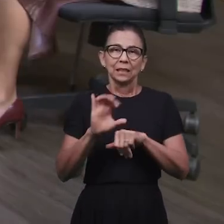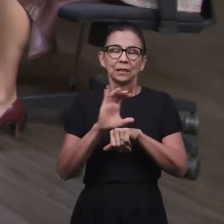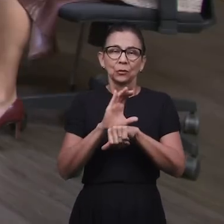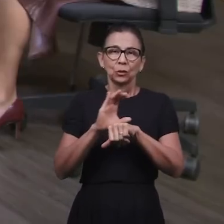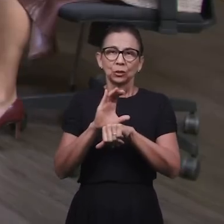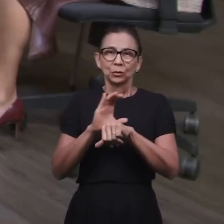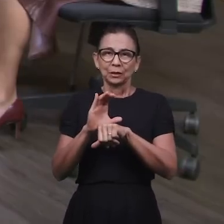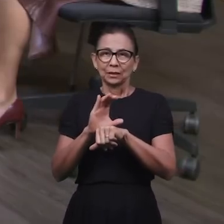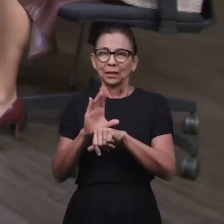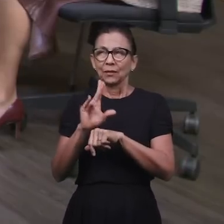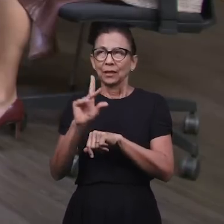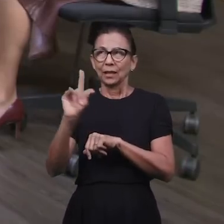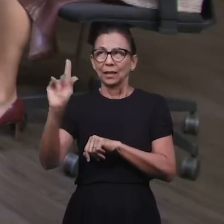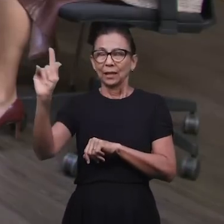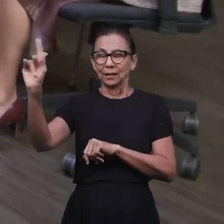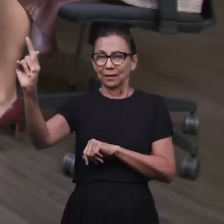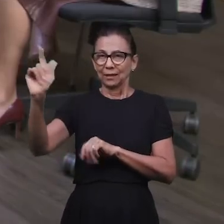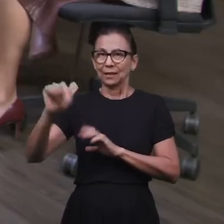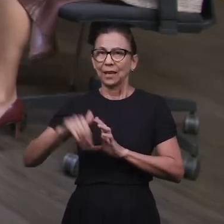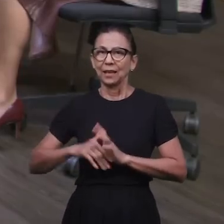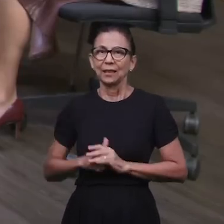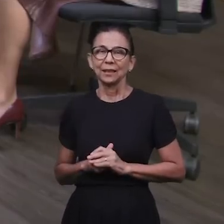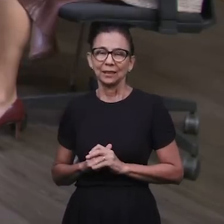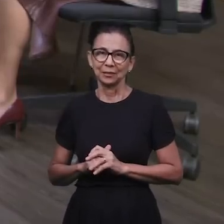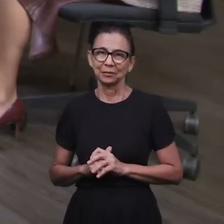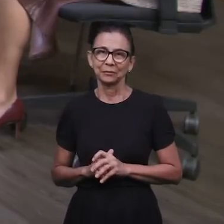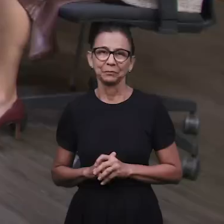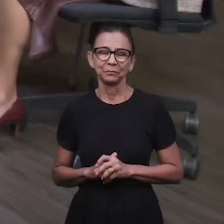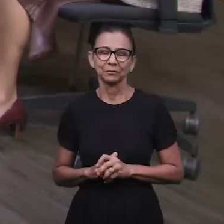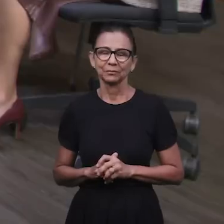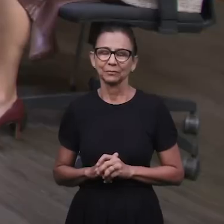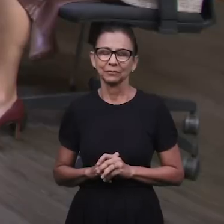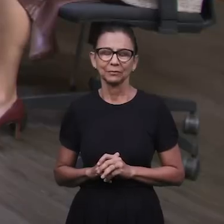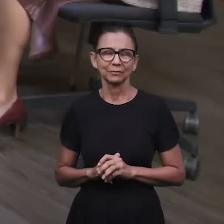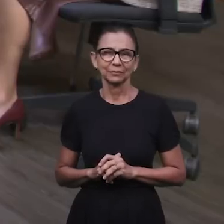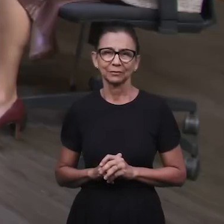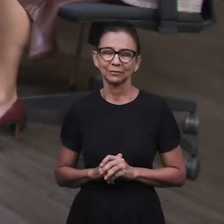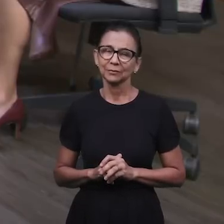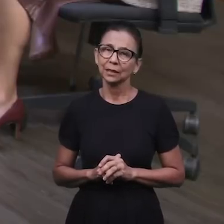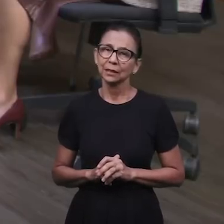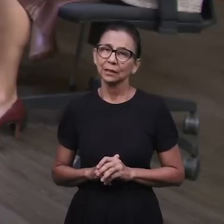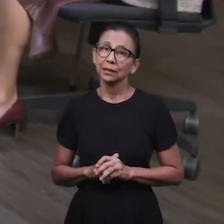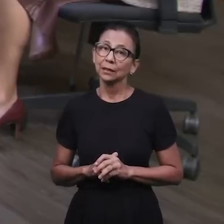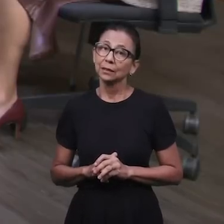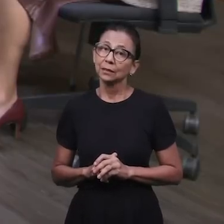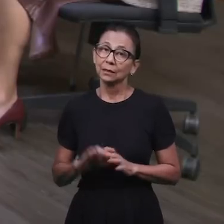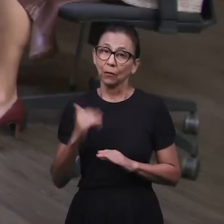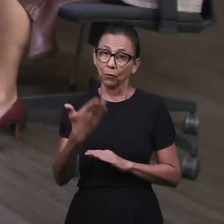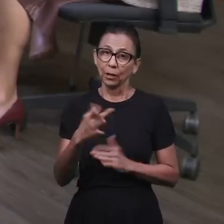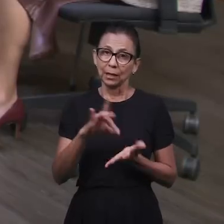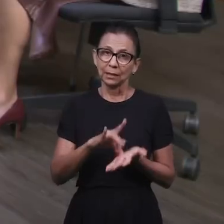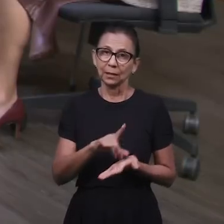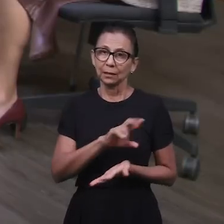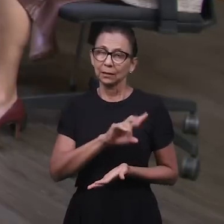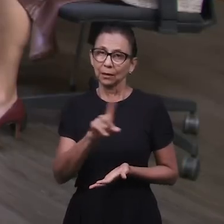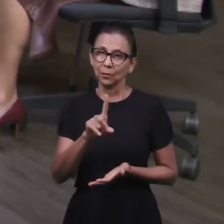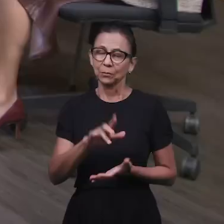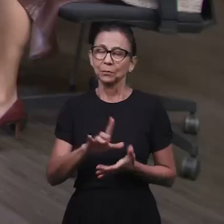que essa Constituição da eternidade de forma nenhuma fere aquilo que é a nossa